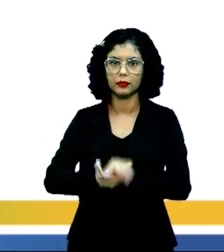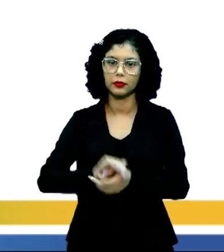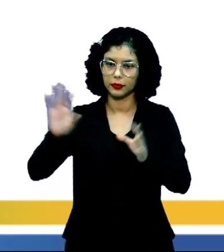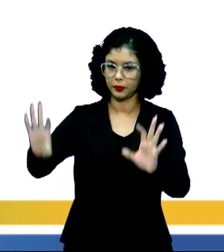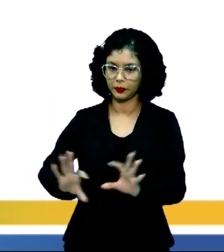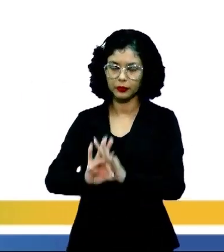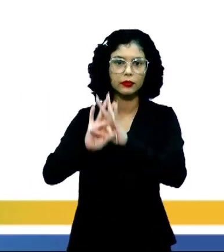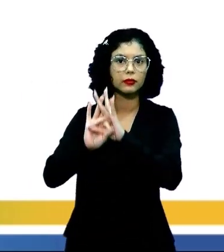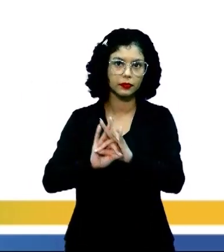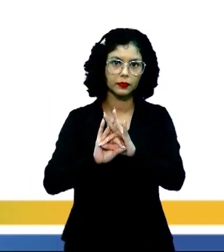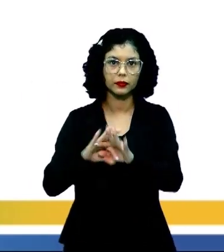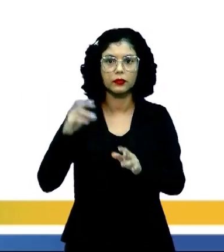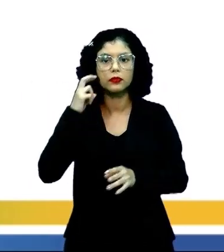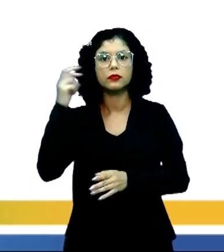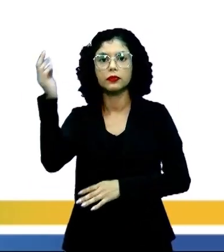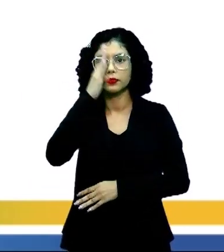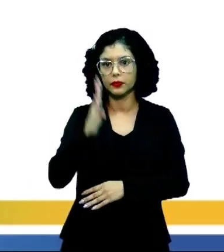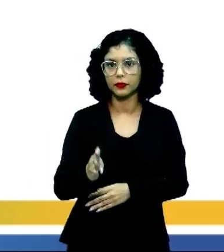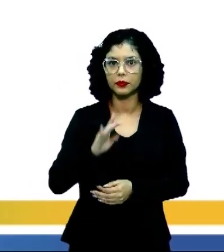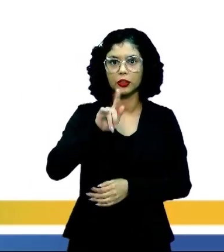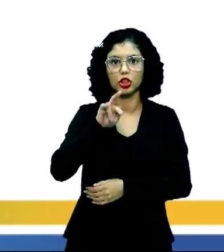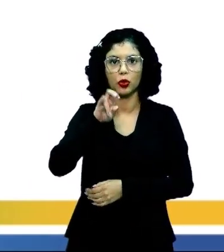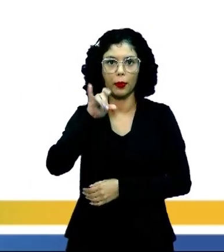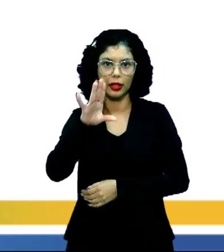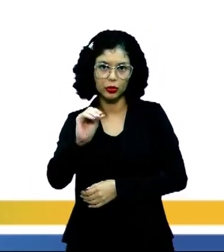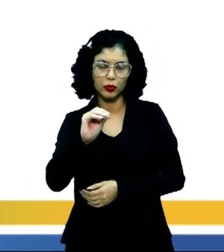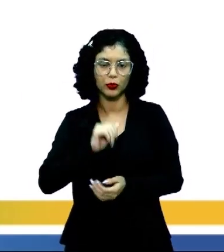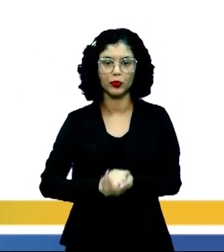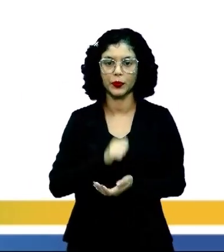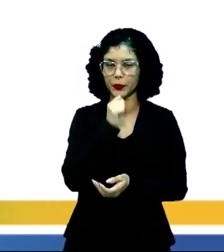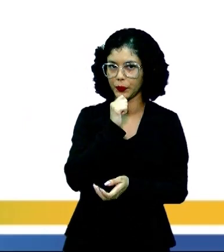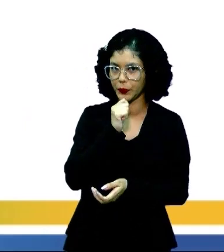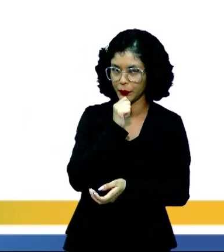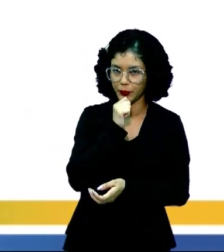ligado aí à cultura do Brasil, né, que é o Gilberto Gil.